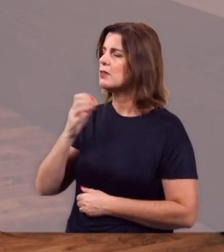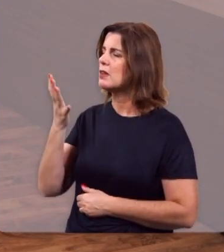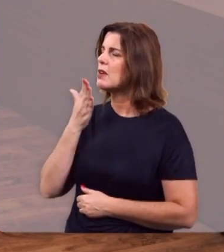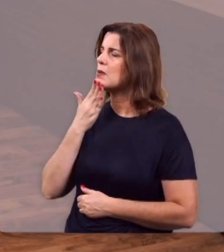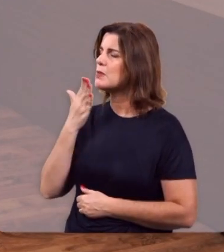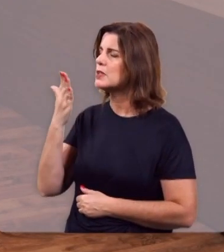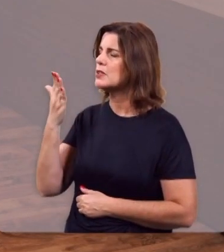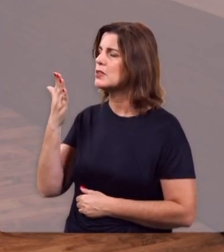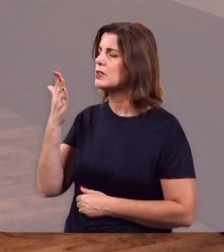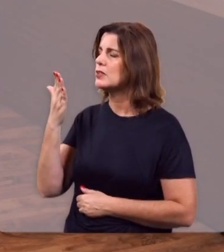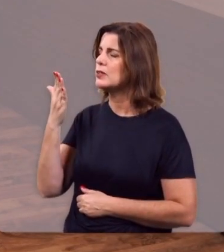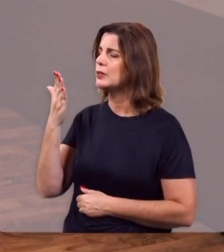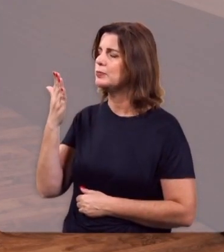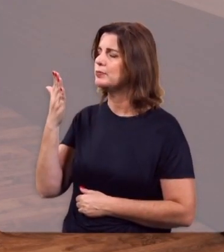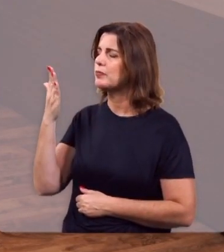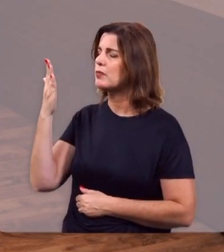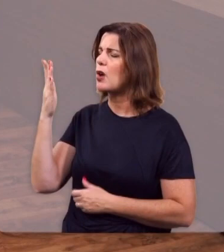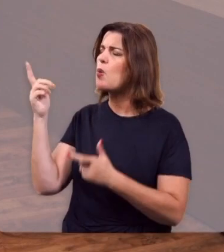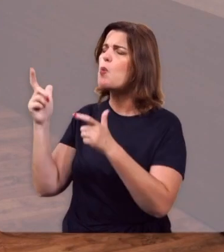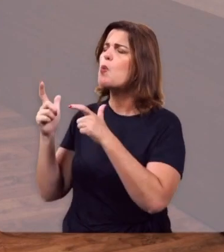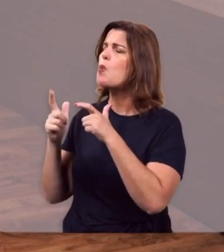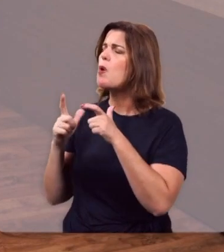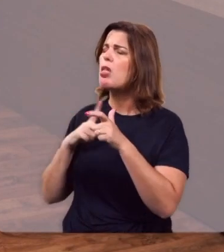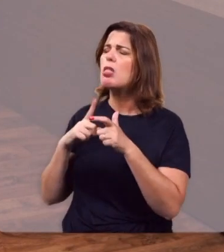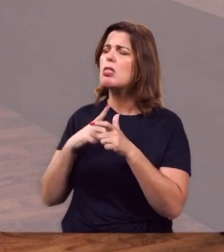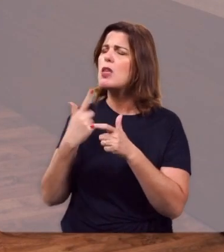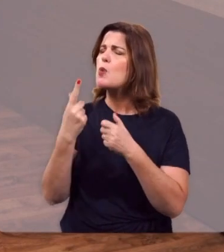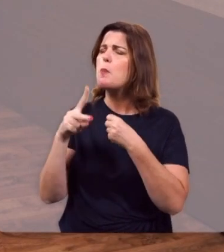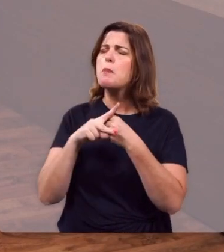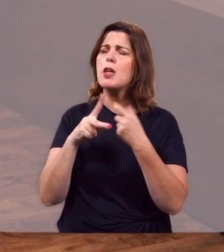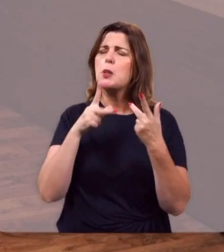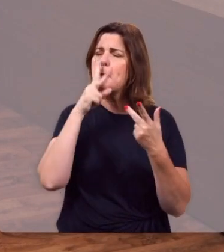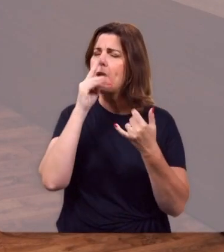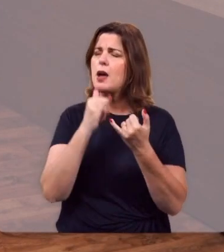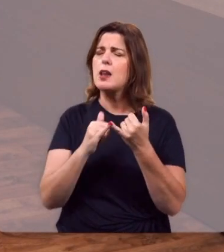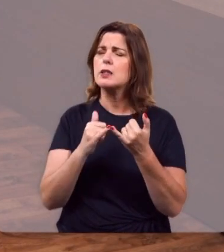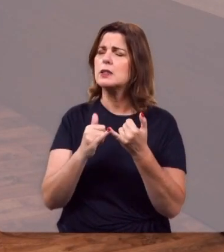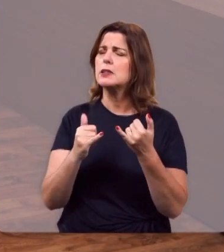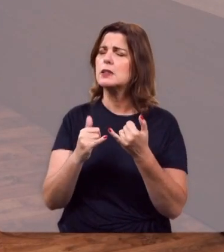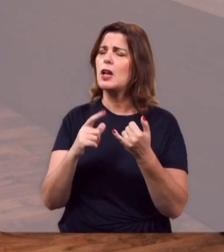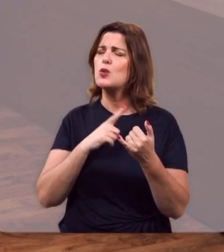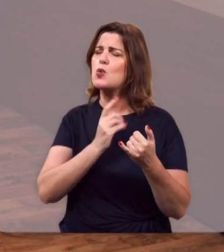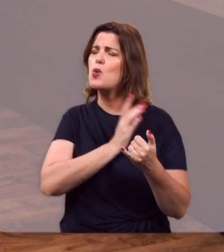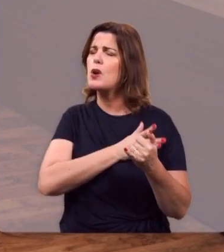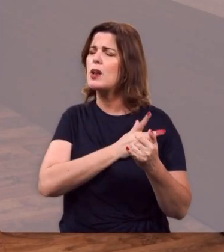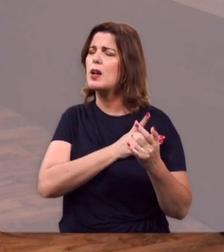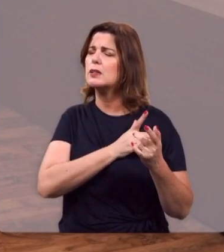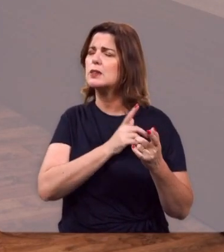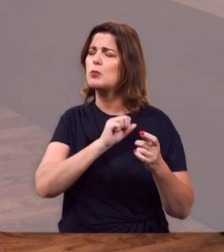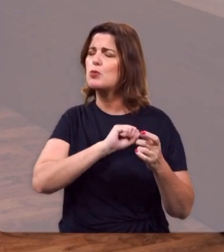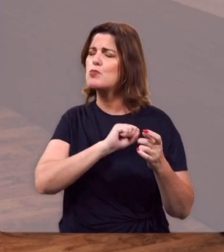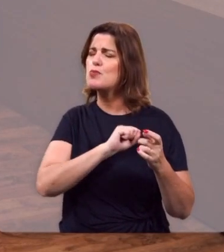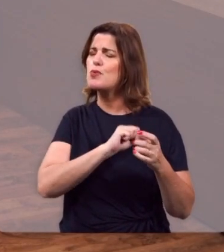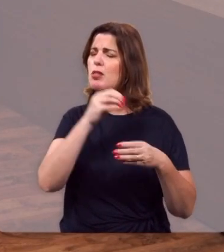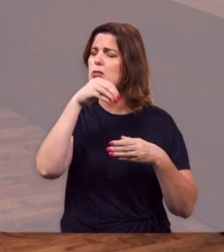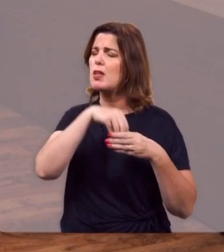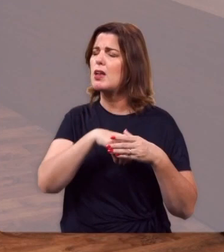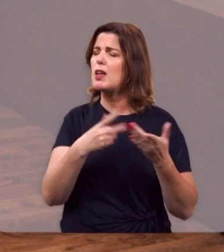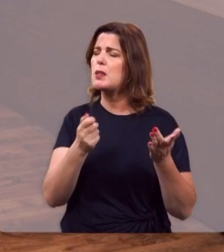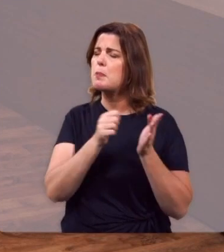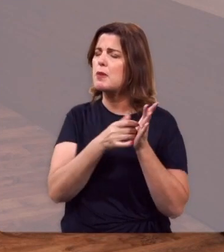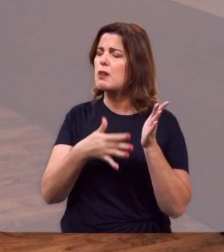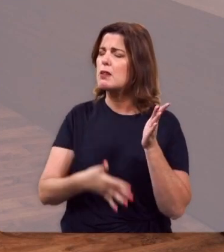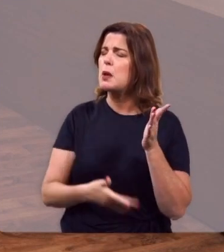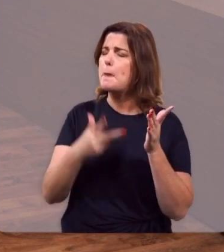quero te pedir que, onde estiver um Pedro agora, tendo o coração do Pedro batendo no seu peito, o sangue